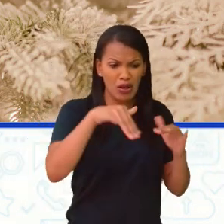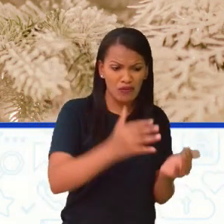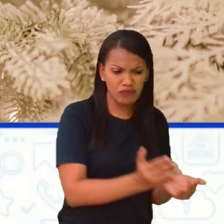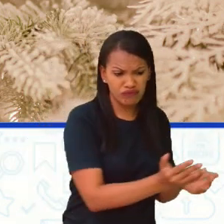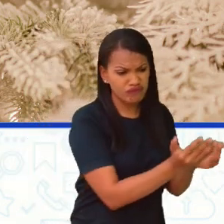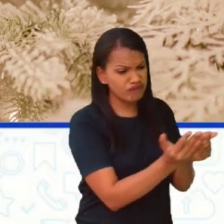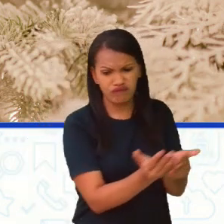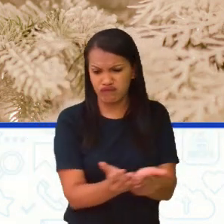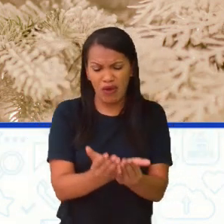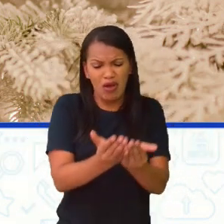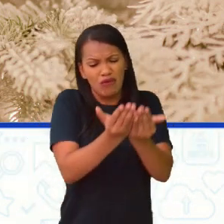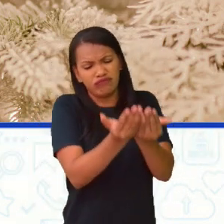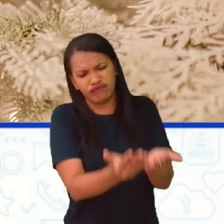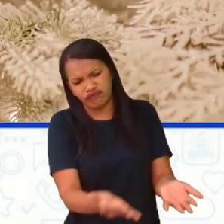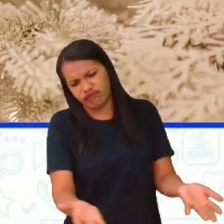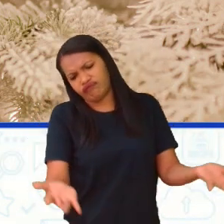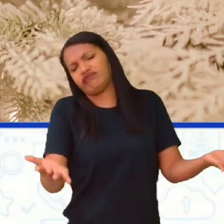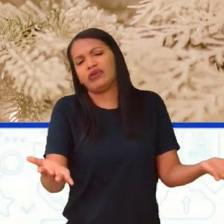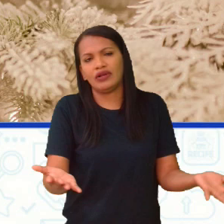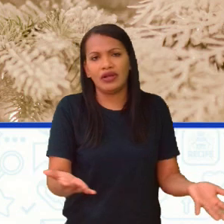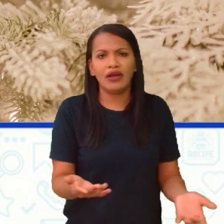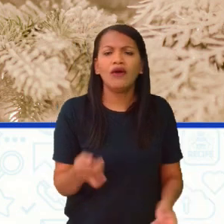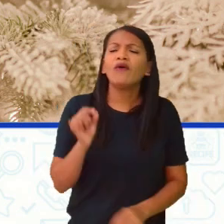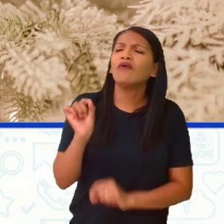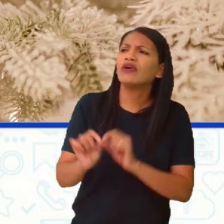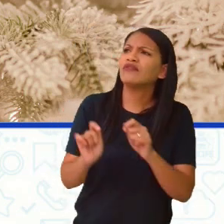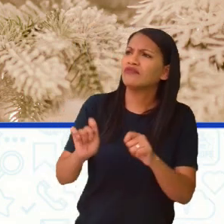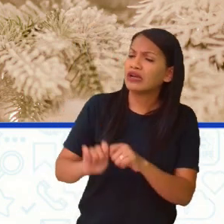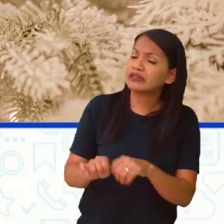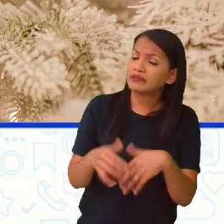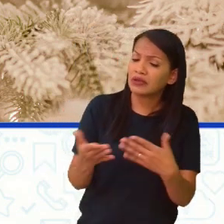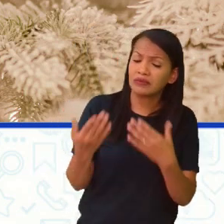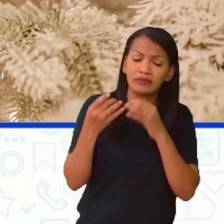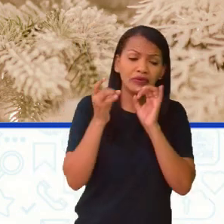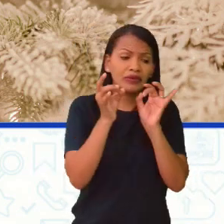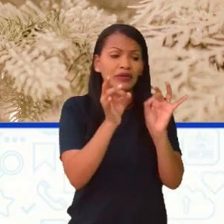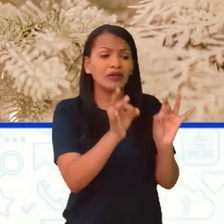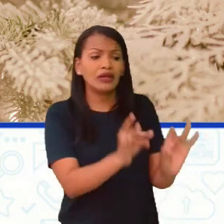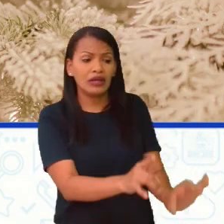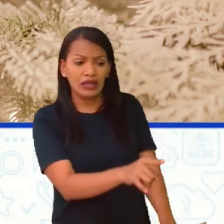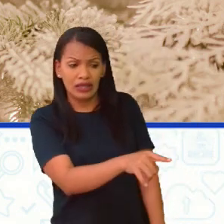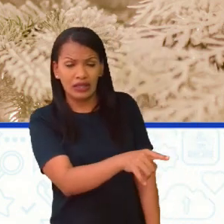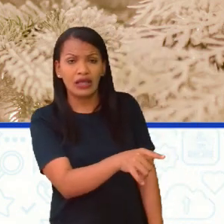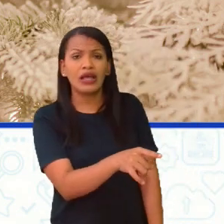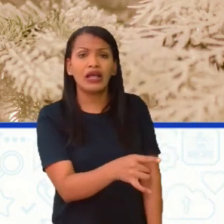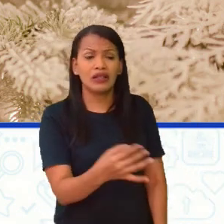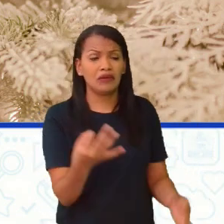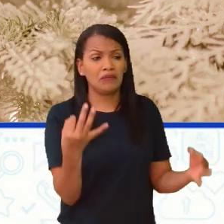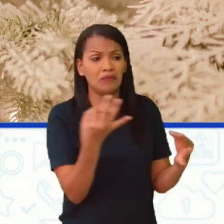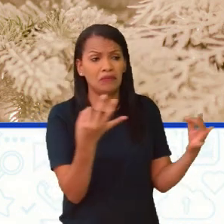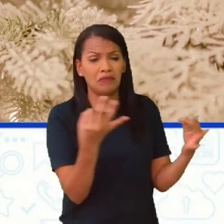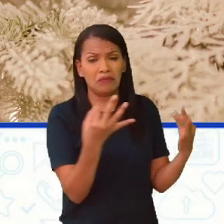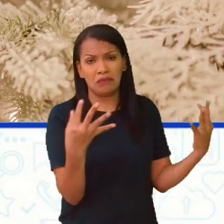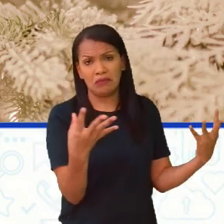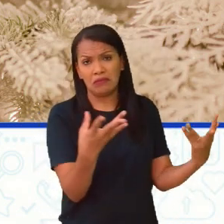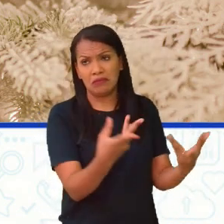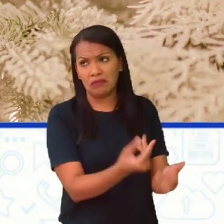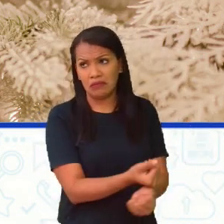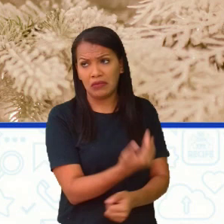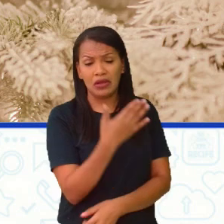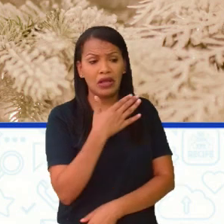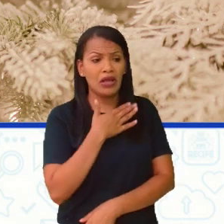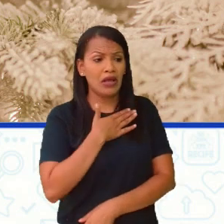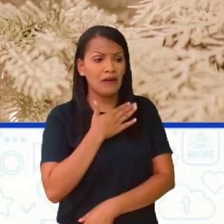então? Disse o trabalhador. Deixe-a, ela é muito majestosa. Será a